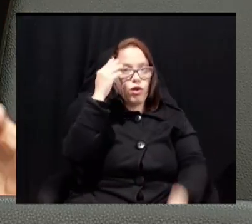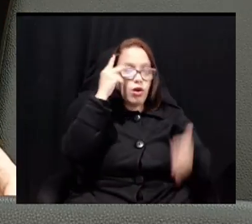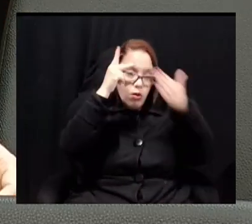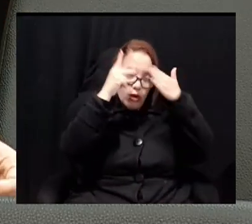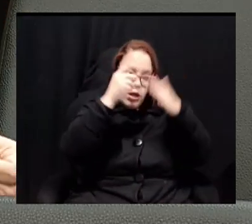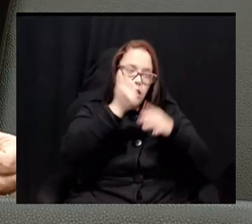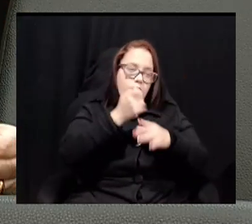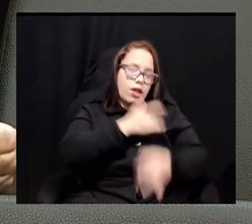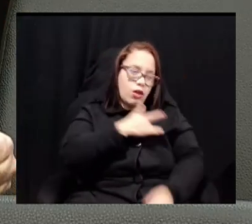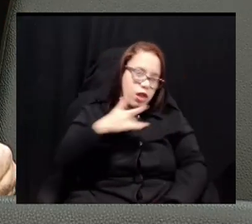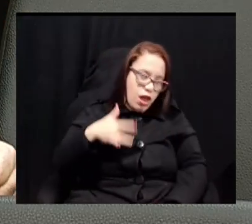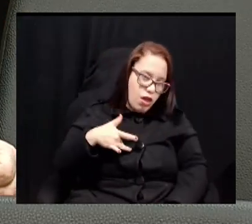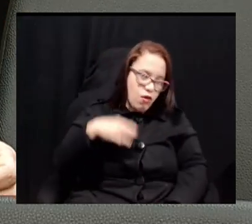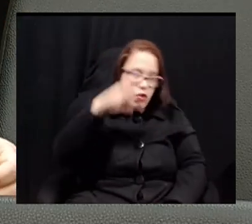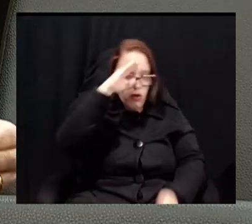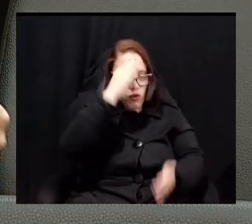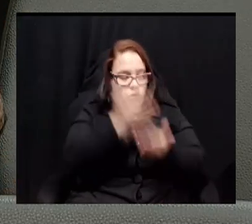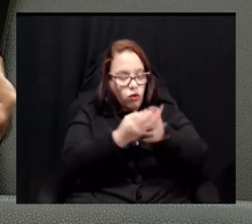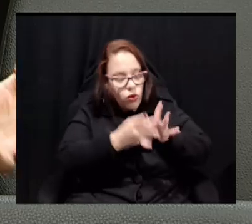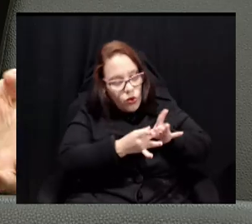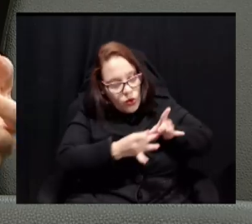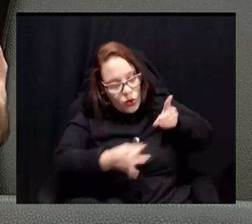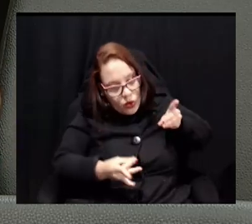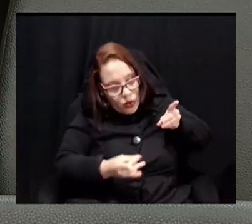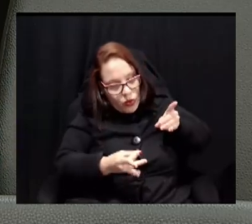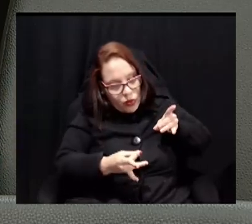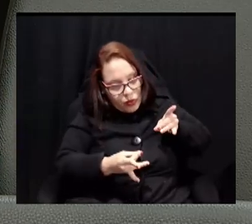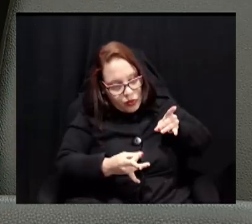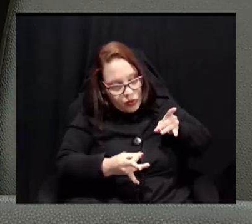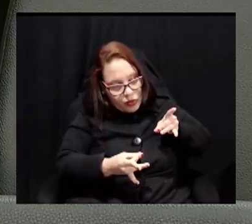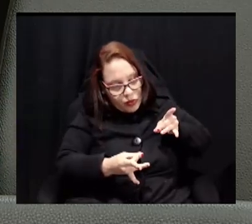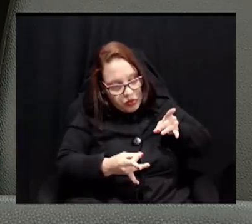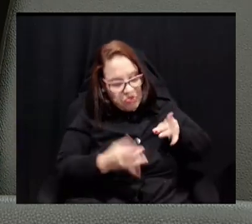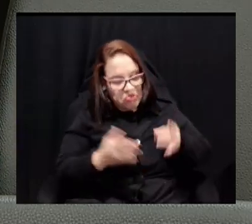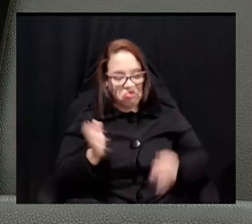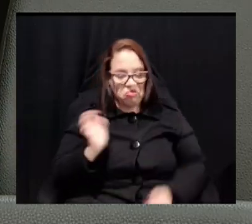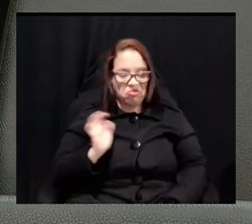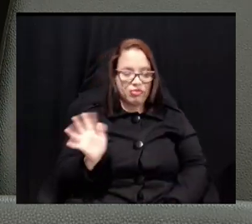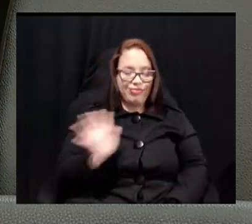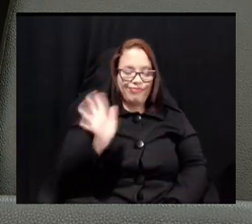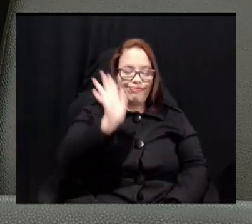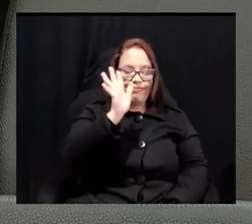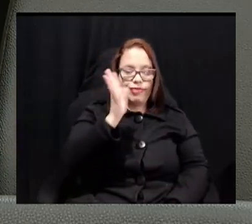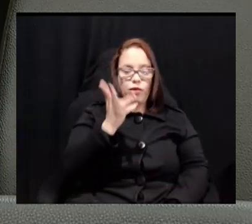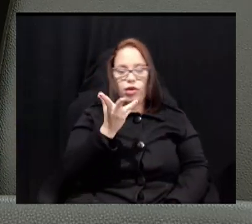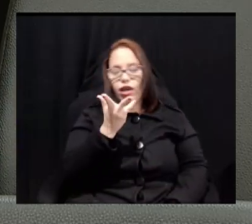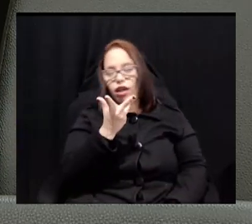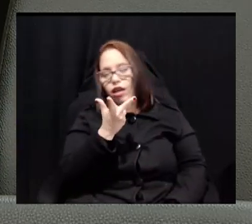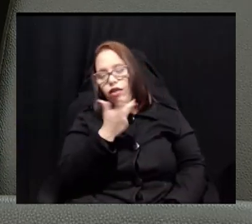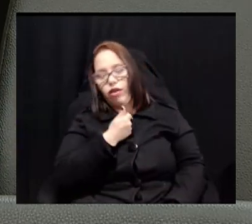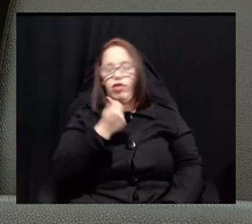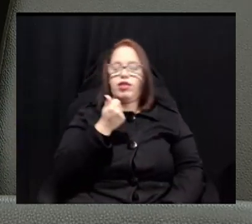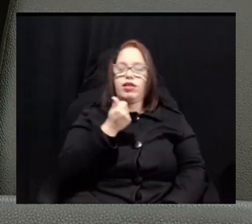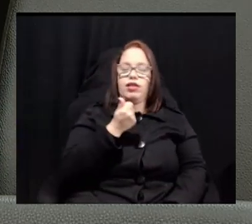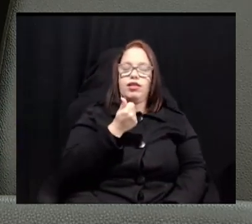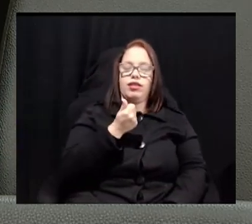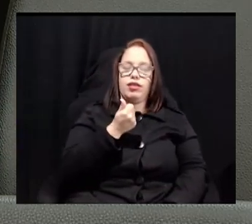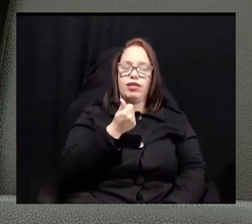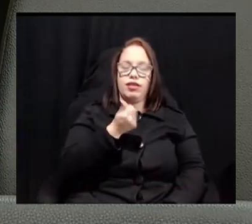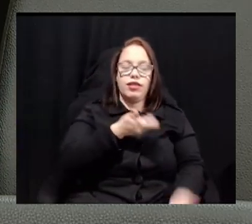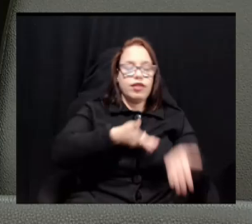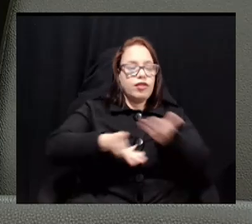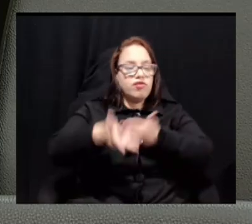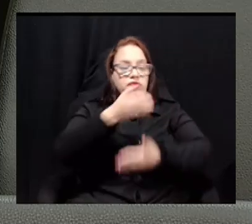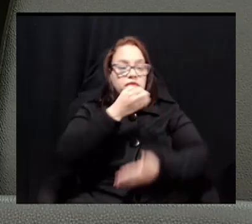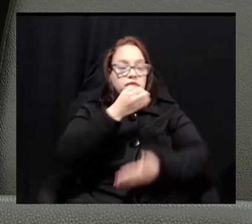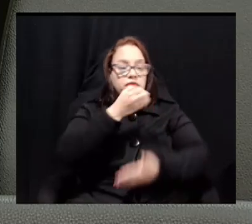acredito muito na espiritualidade como uma riqueza e algo que transmite para a sociedade coisas boas.